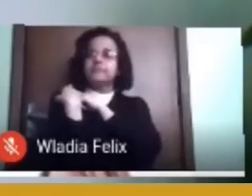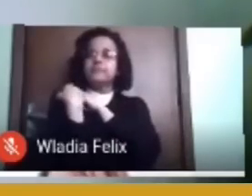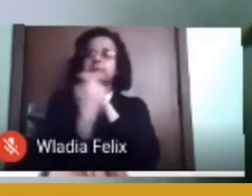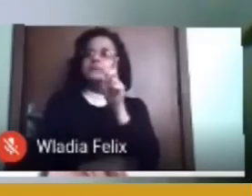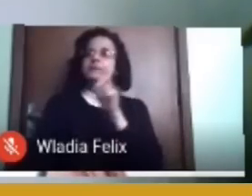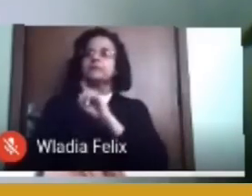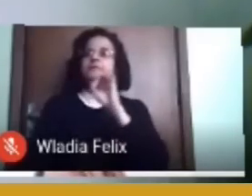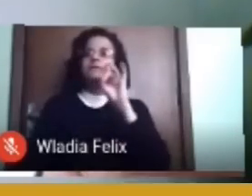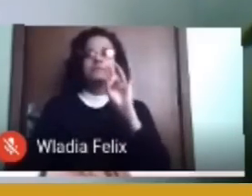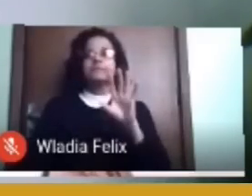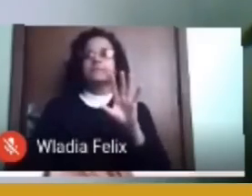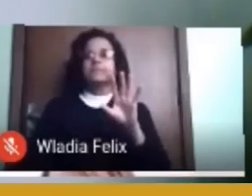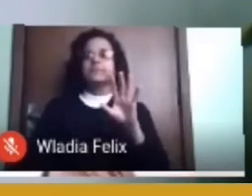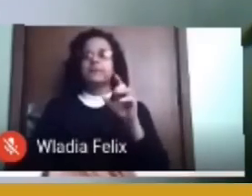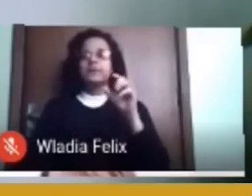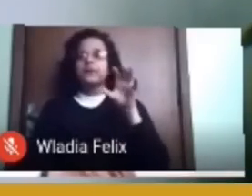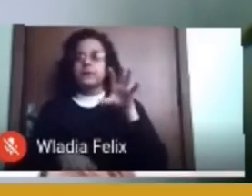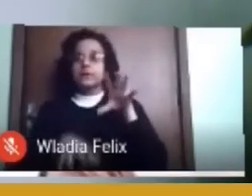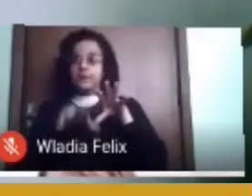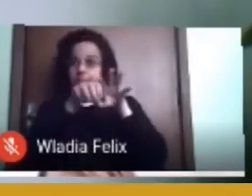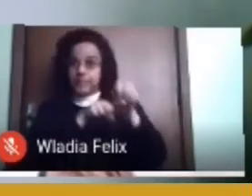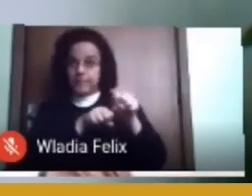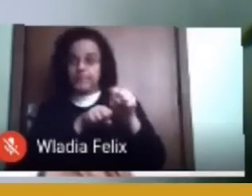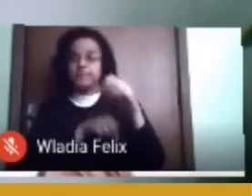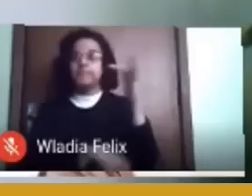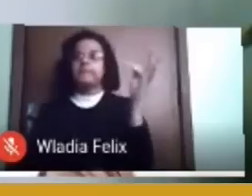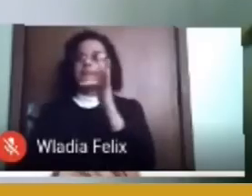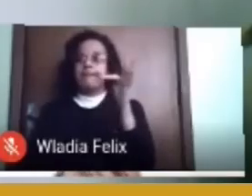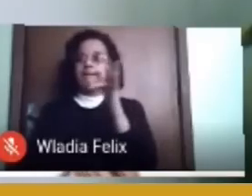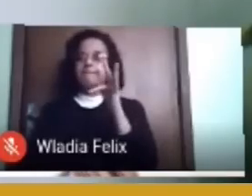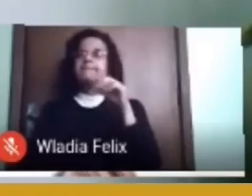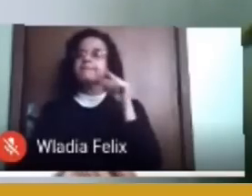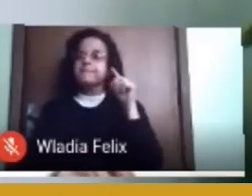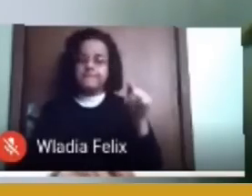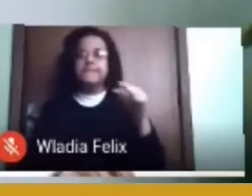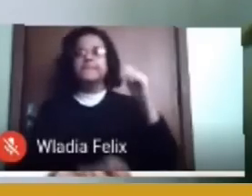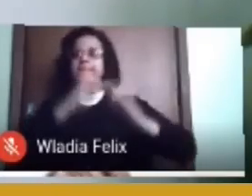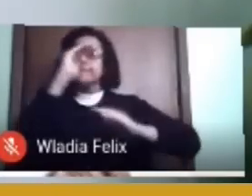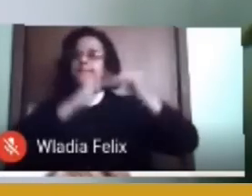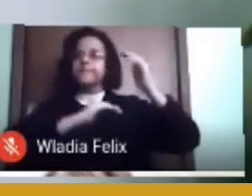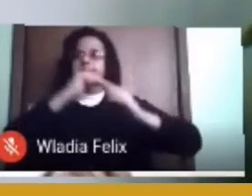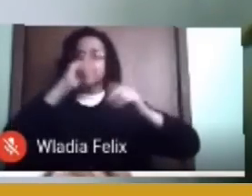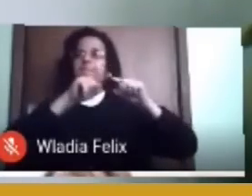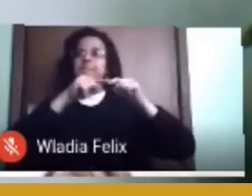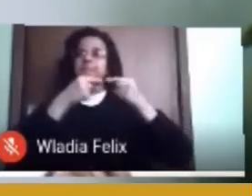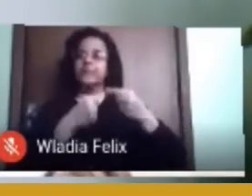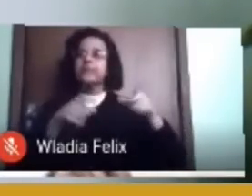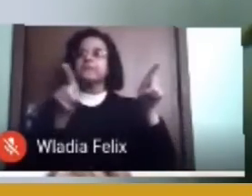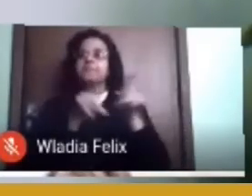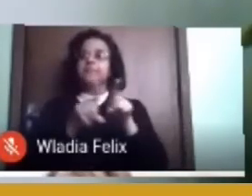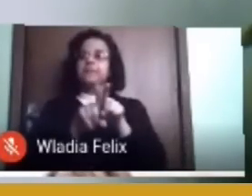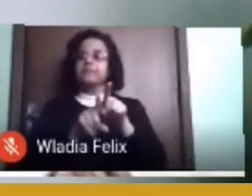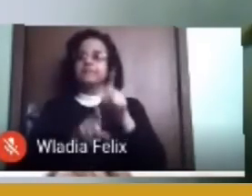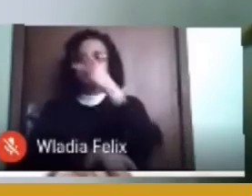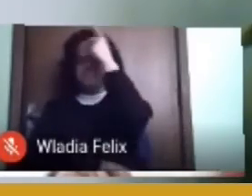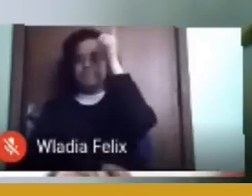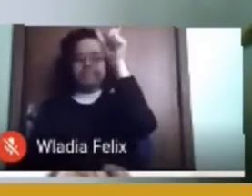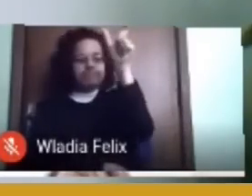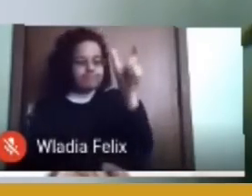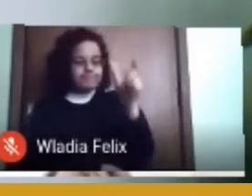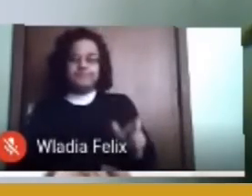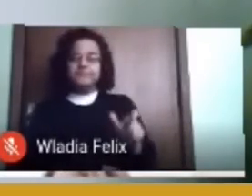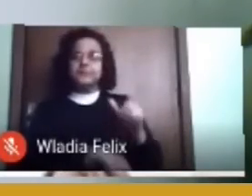exercício profissional, mas enquanto pessoa, cidadã e sujeito que gostaria de ver diferente o que a gente encontra, de